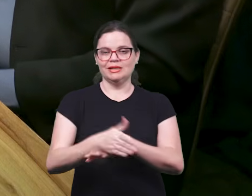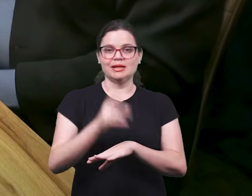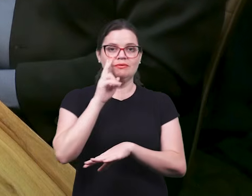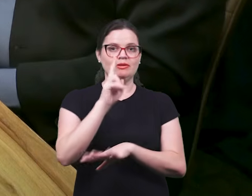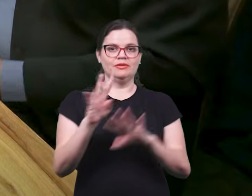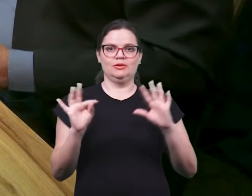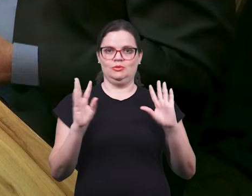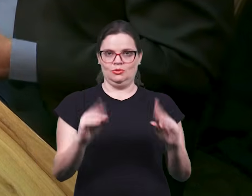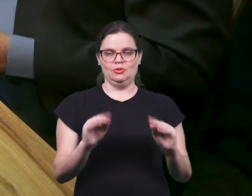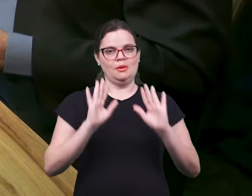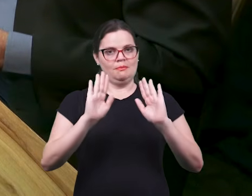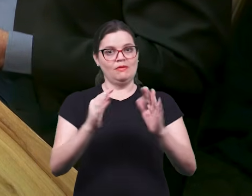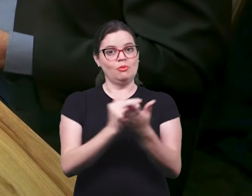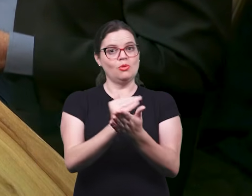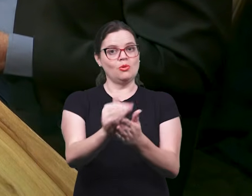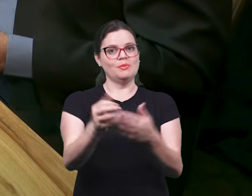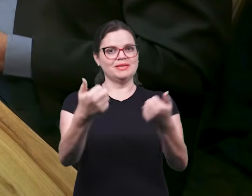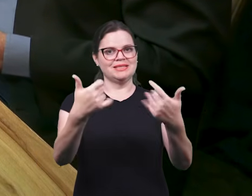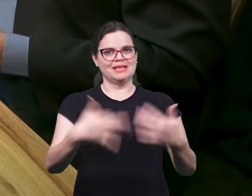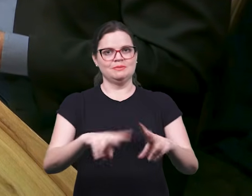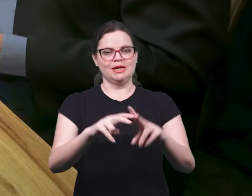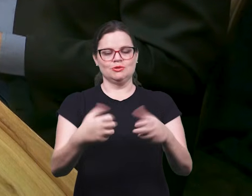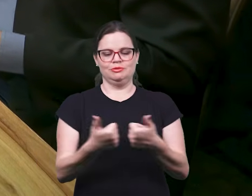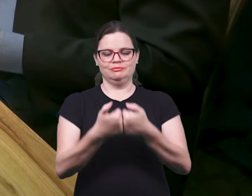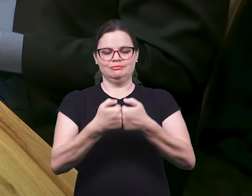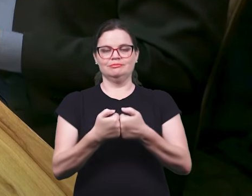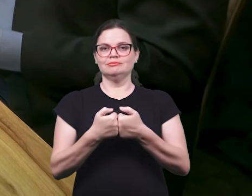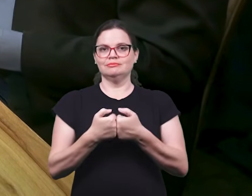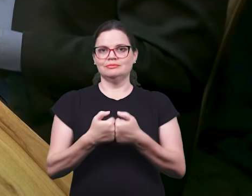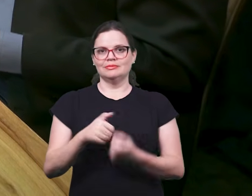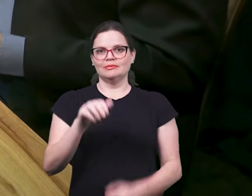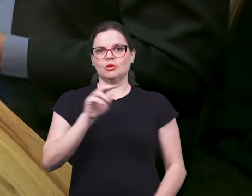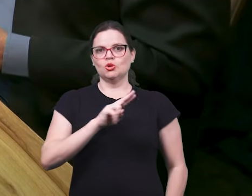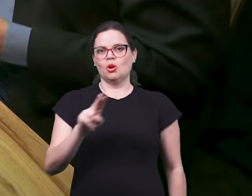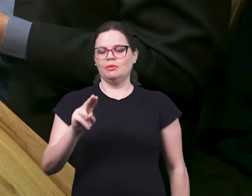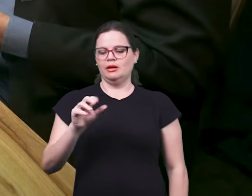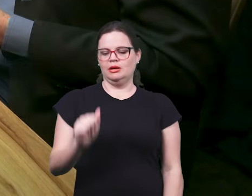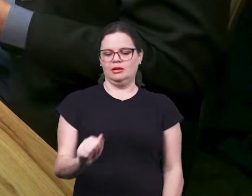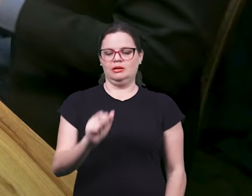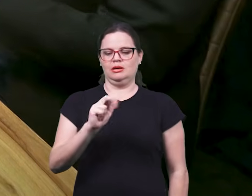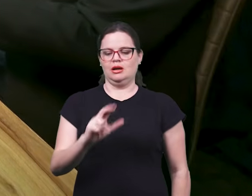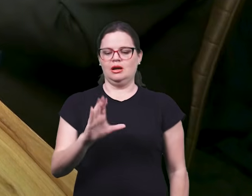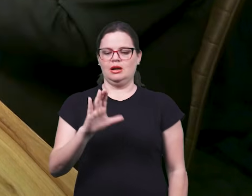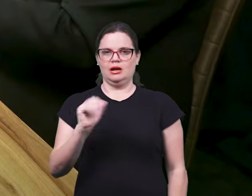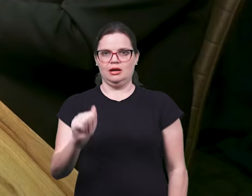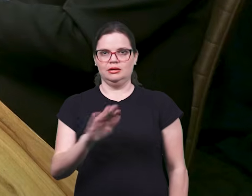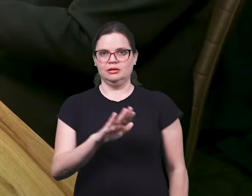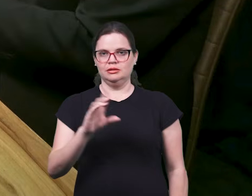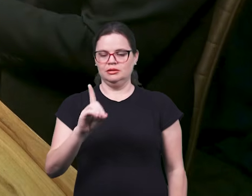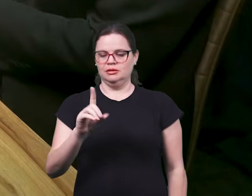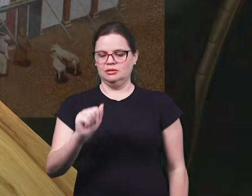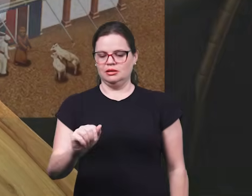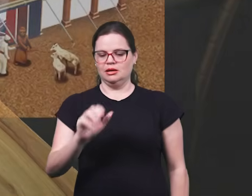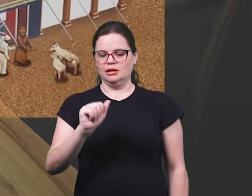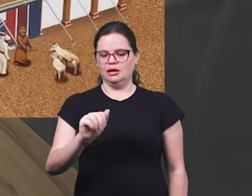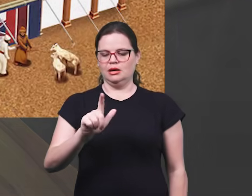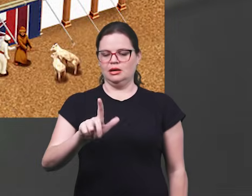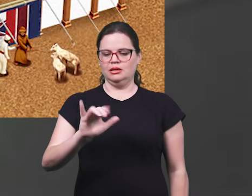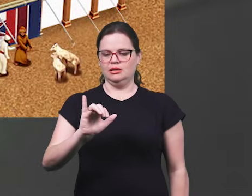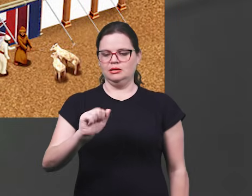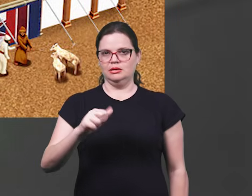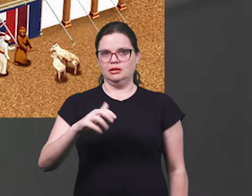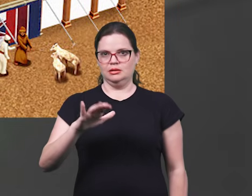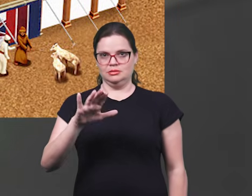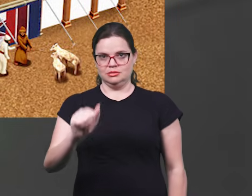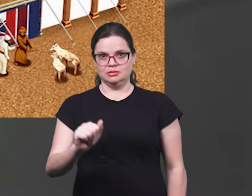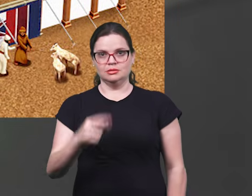fez. Mas então vamos lá para a Arca da Aliança, né? Êxodo 25, de 10 a 22, quando fala da Arca da Aliança. E